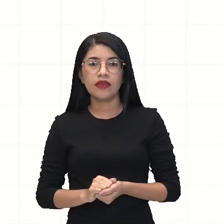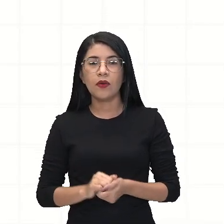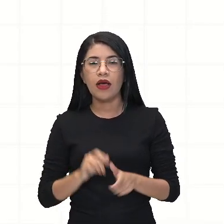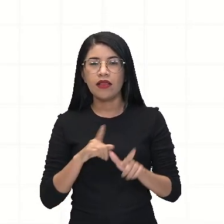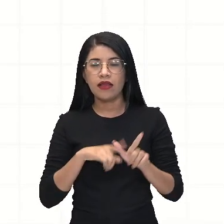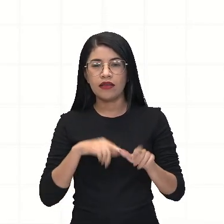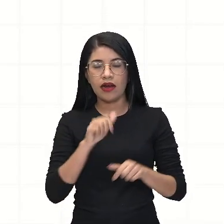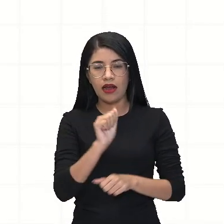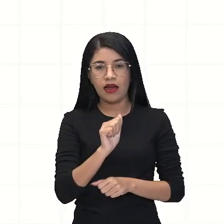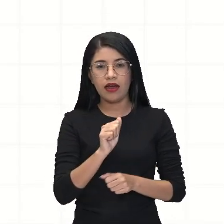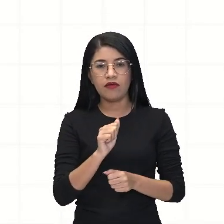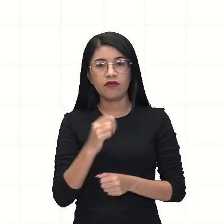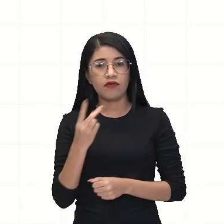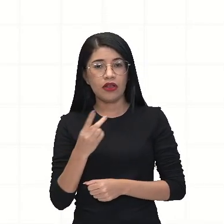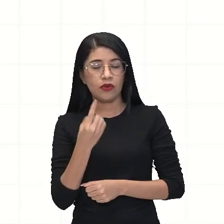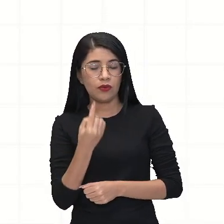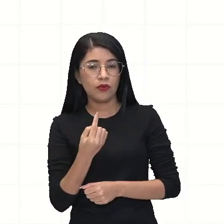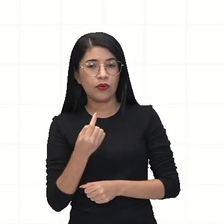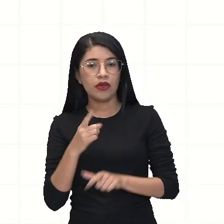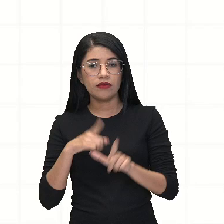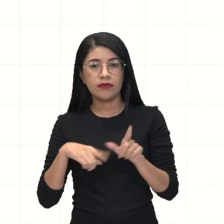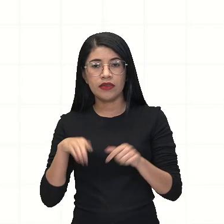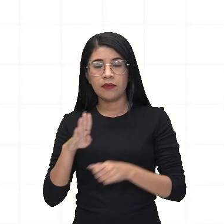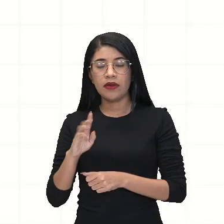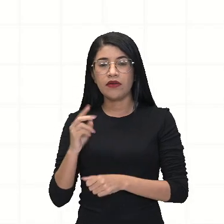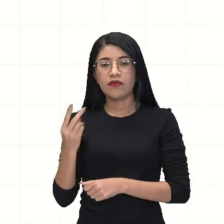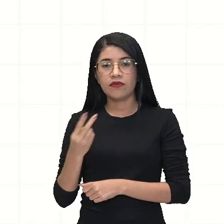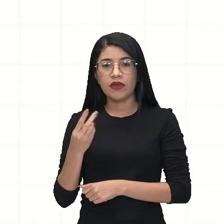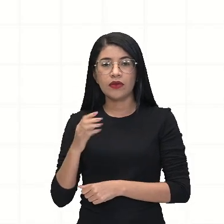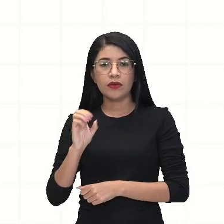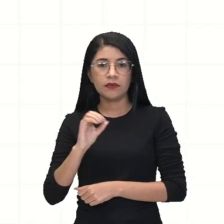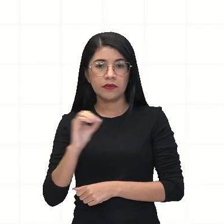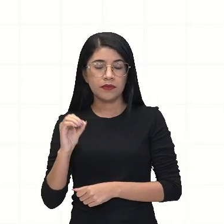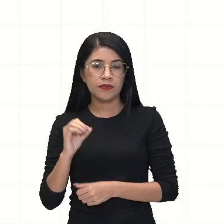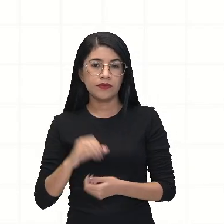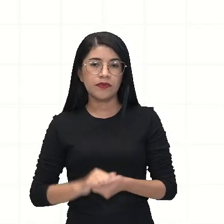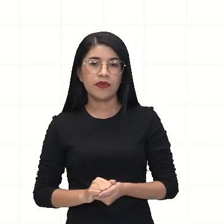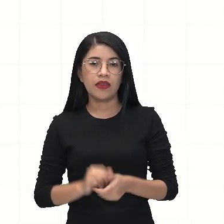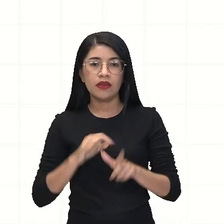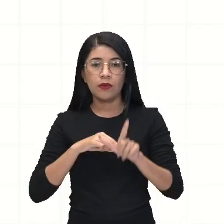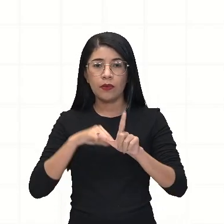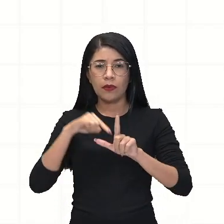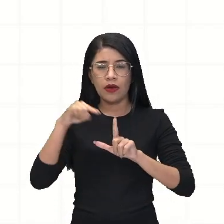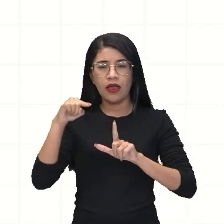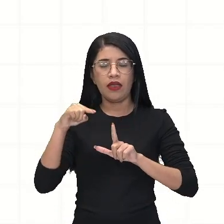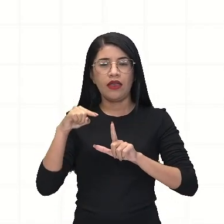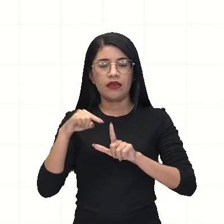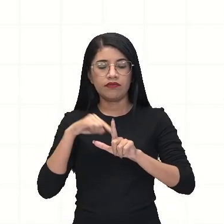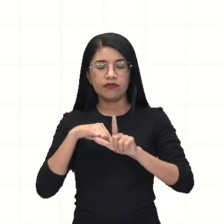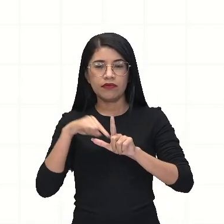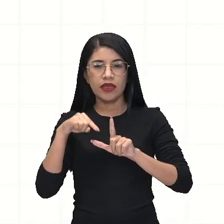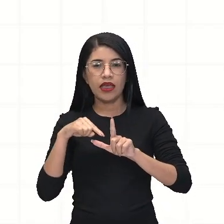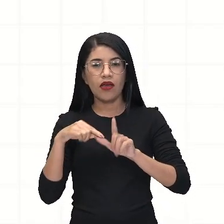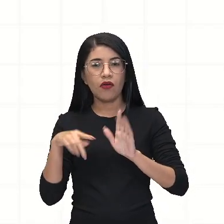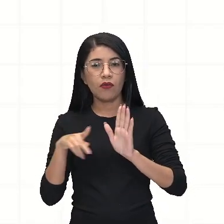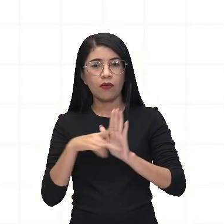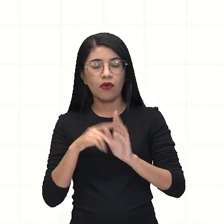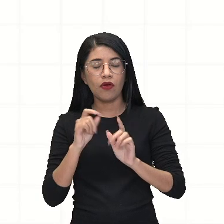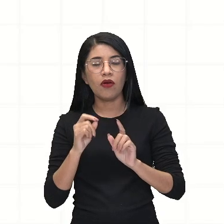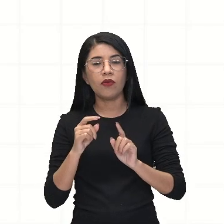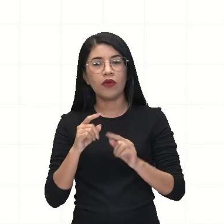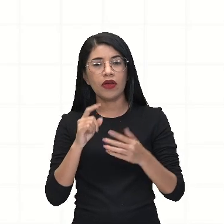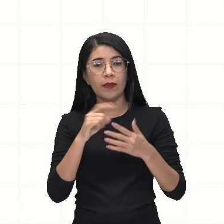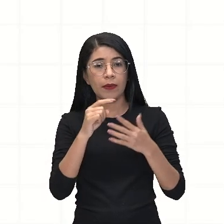né? Sua representação gráfica é uma reta espelhada, que passa pela origem, pois a imagem é o próprio elemento